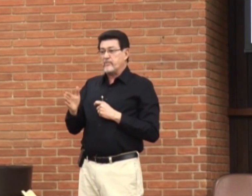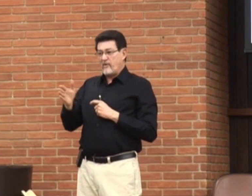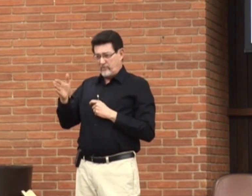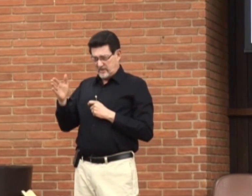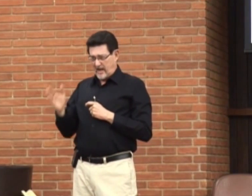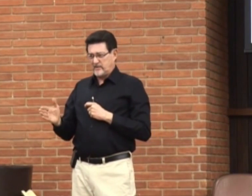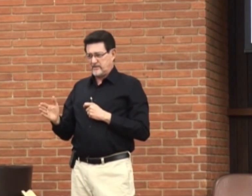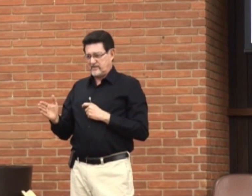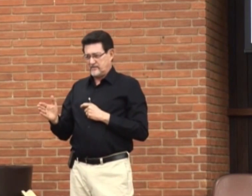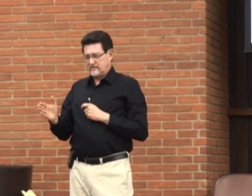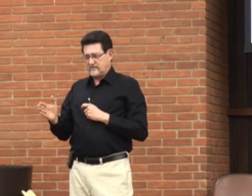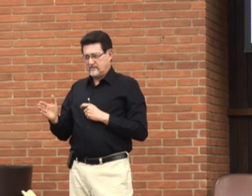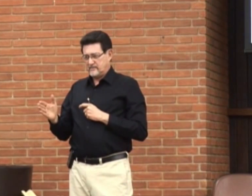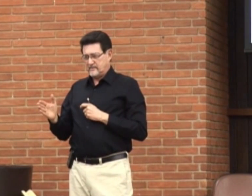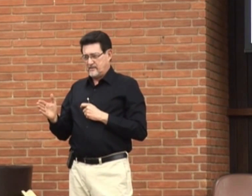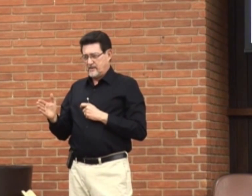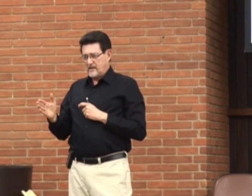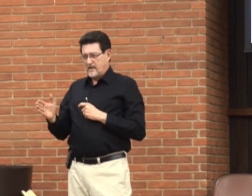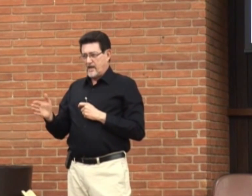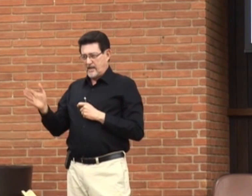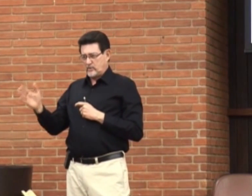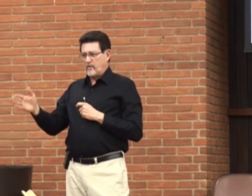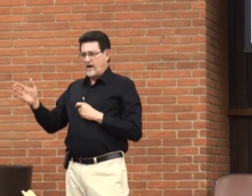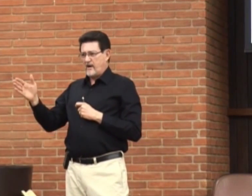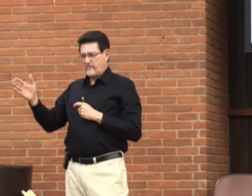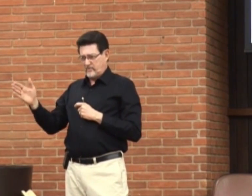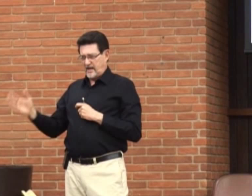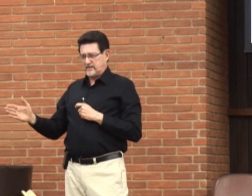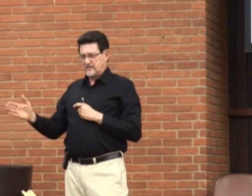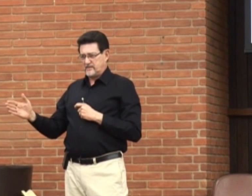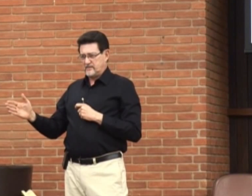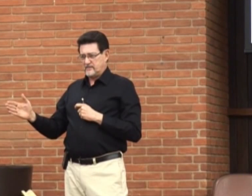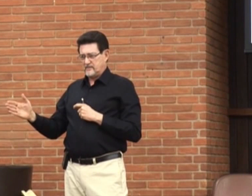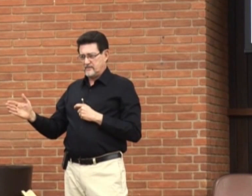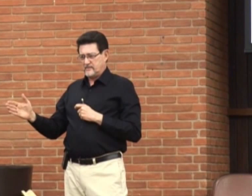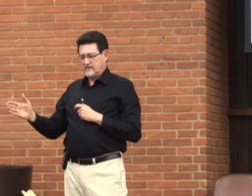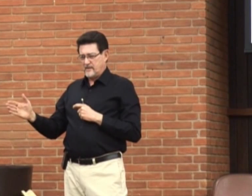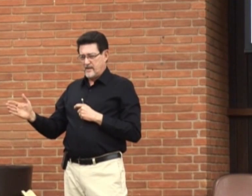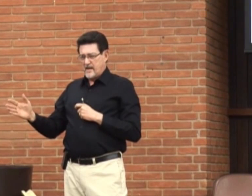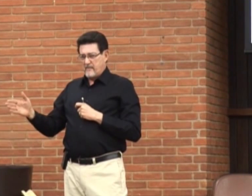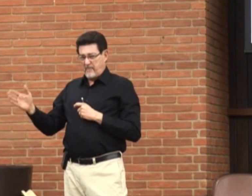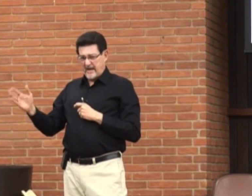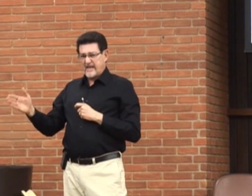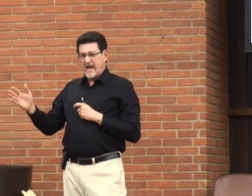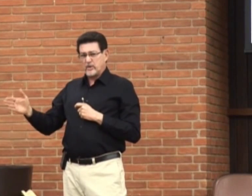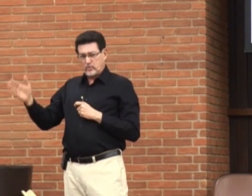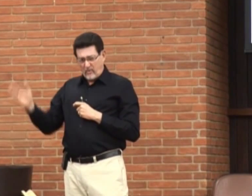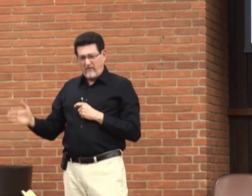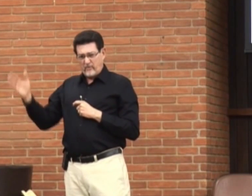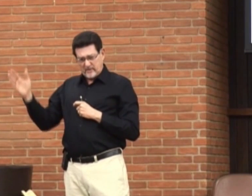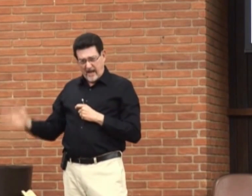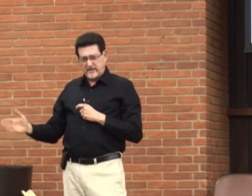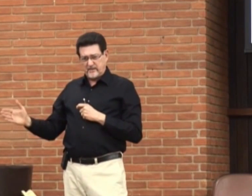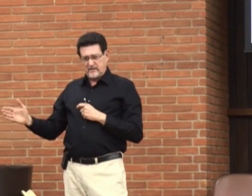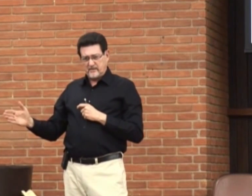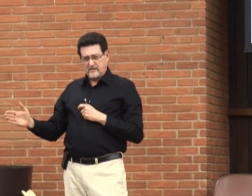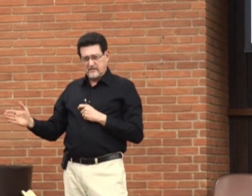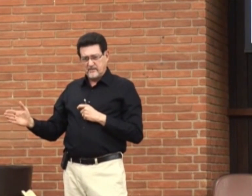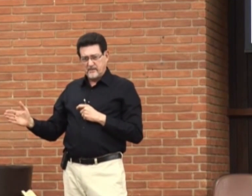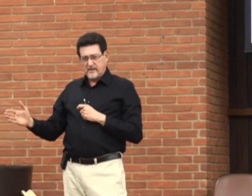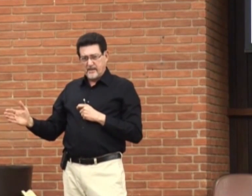fazer de boa vontade a tua vontade, para que a tua